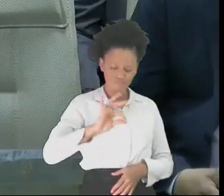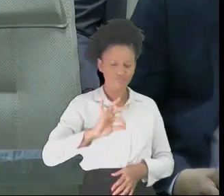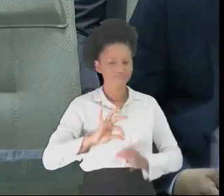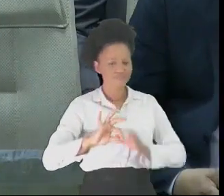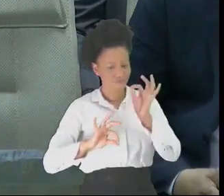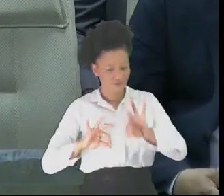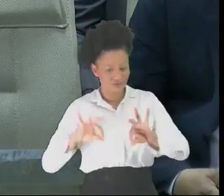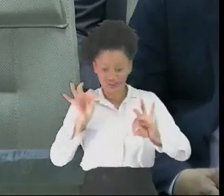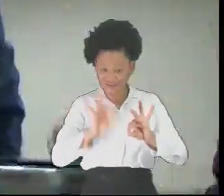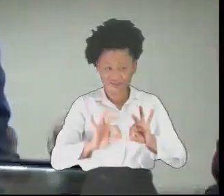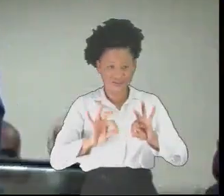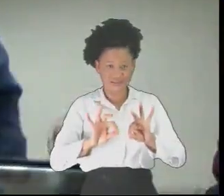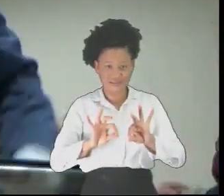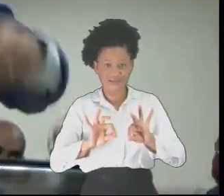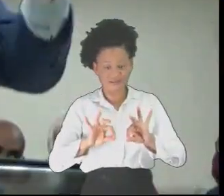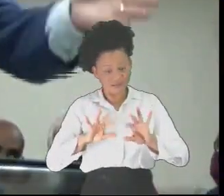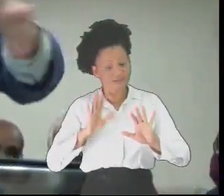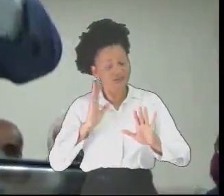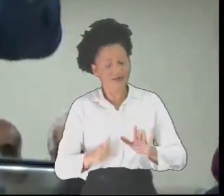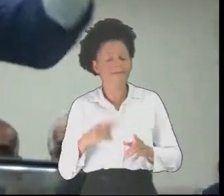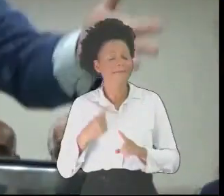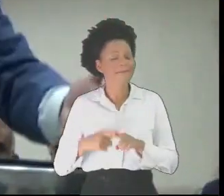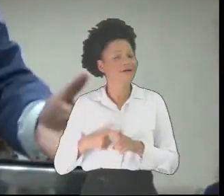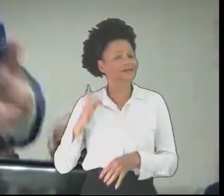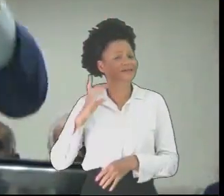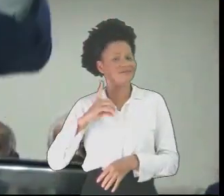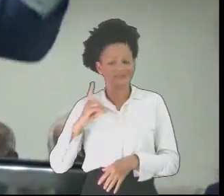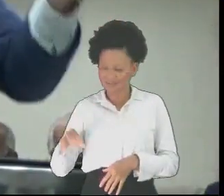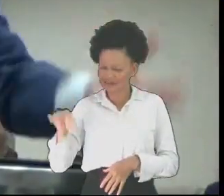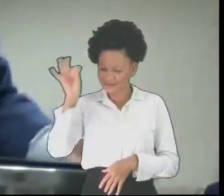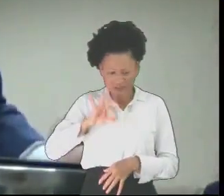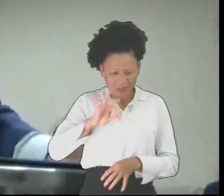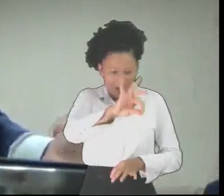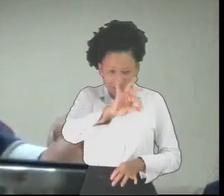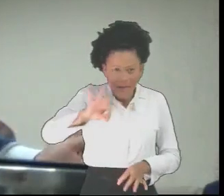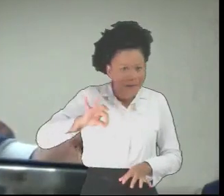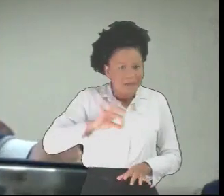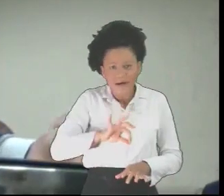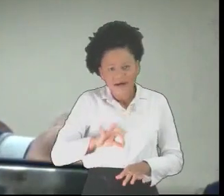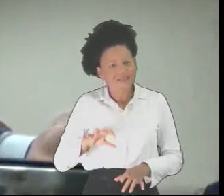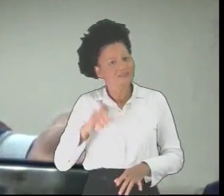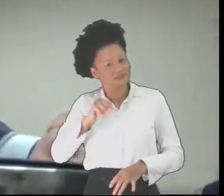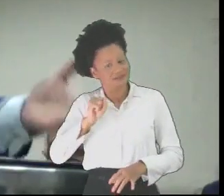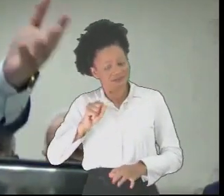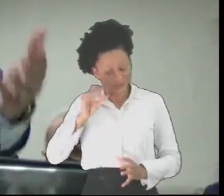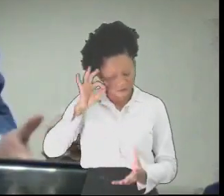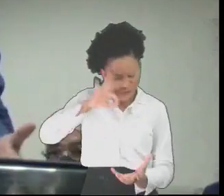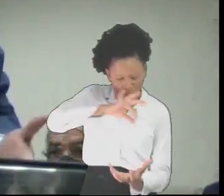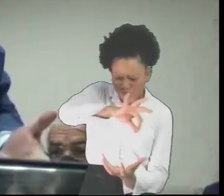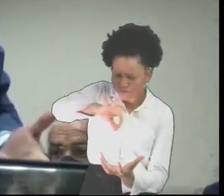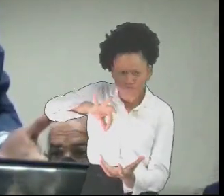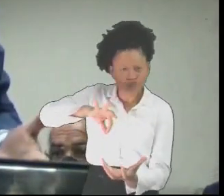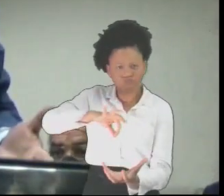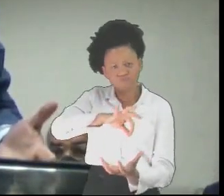Ele já estava. Porque ele é Deus, ele é onipresente, não tem como ele não estar na terra.